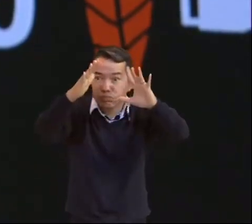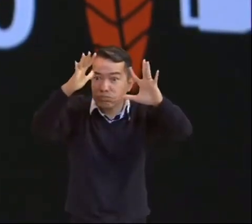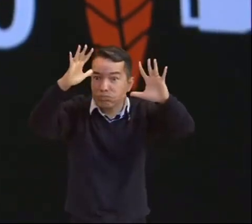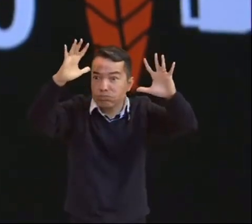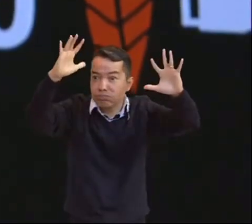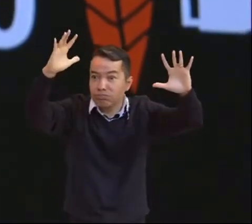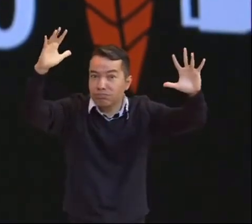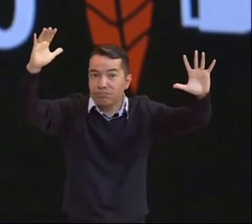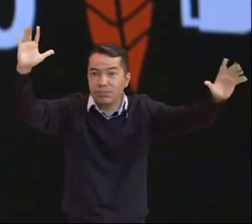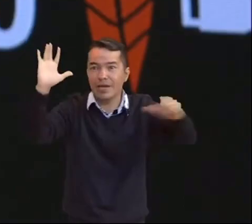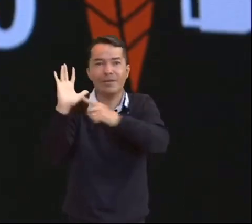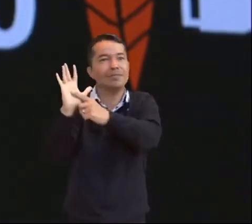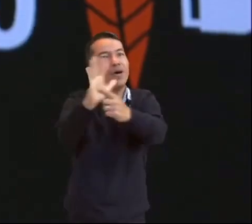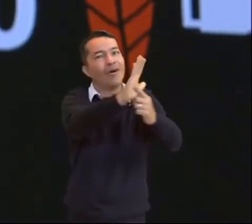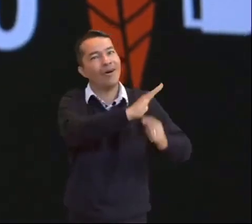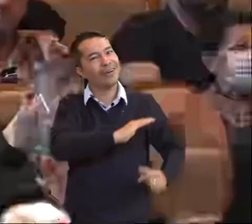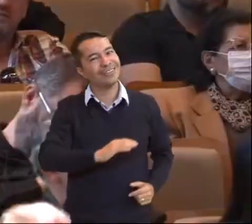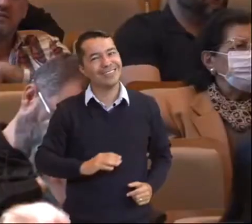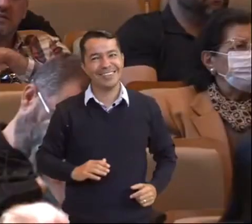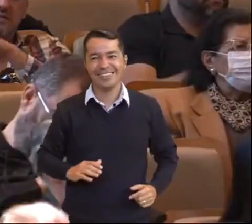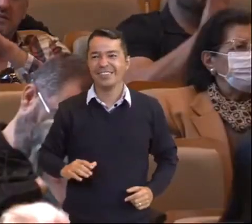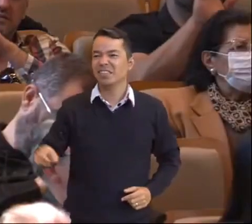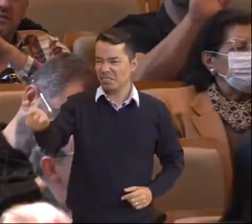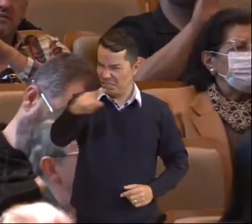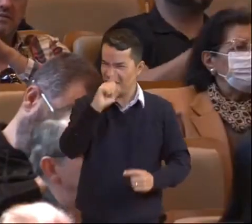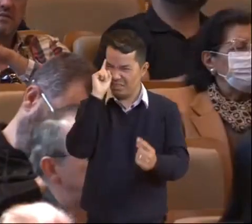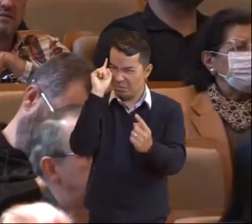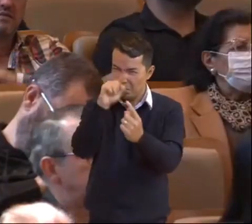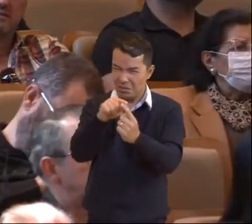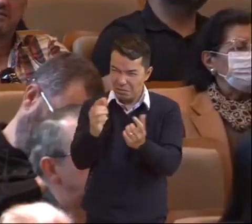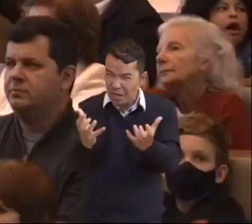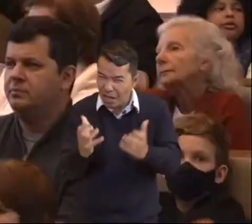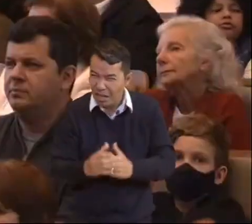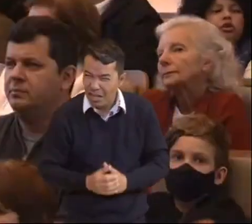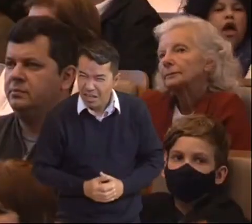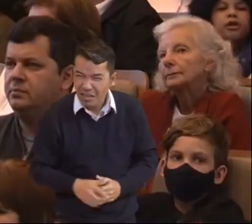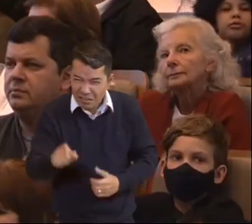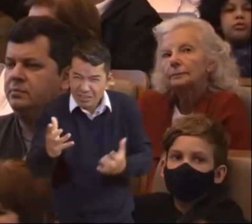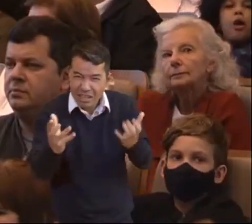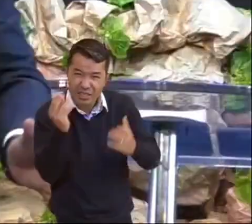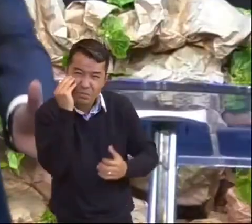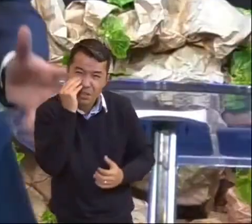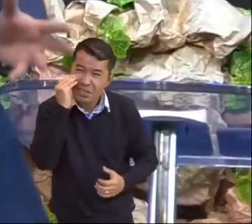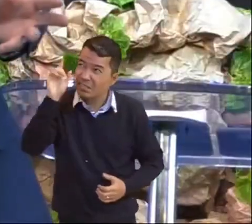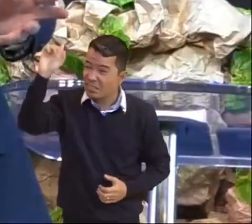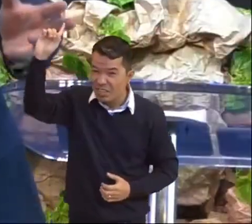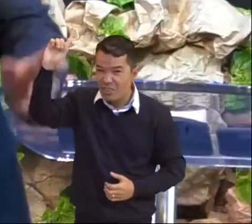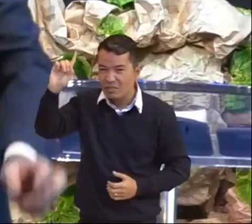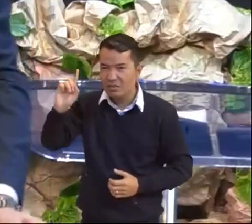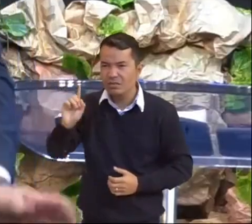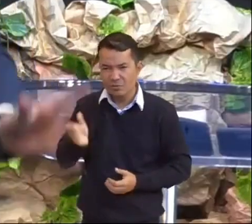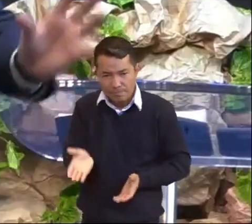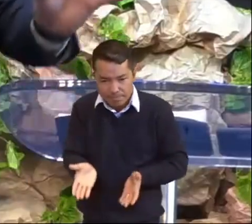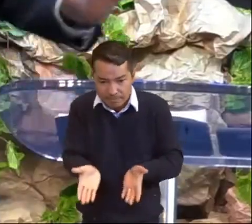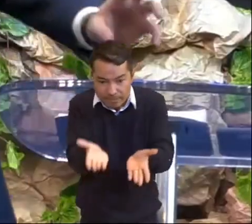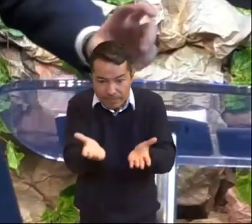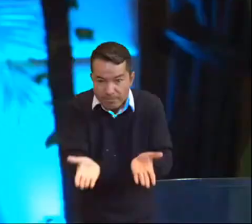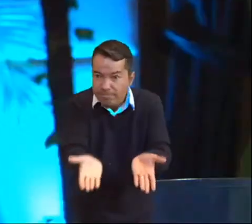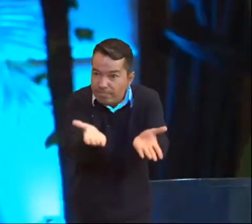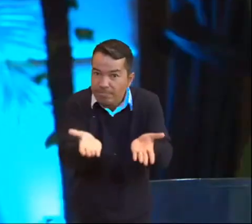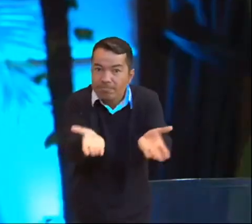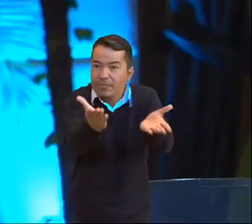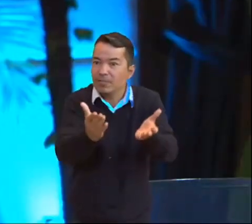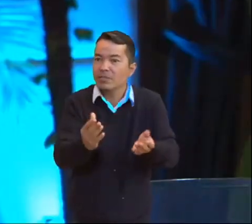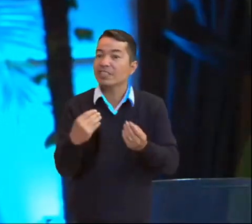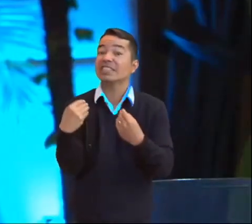cumprir os seus propósitos. Quantos creem nisso? Você quer que teus filhos tenham experiências com Deus? Empurre eles para o trabalho, os empodere,